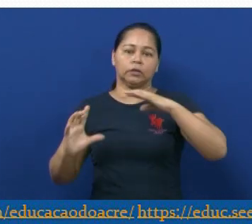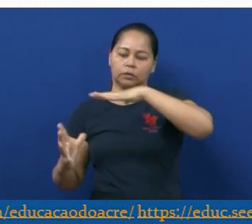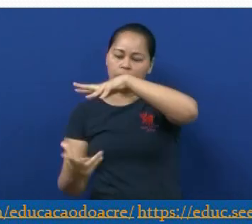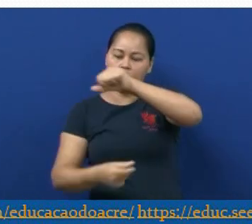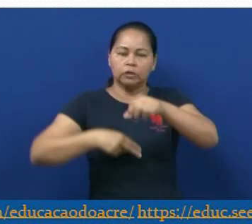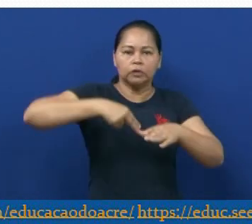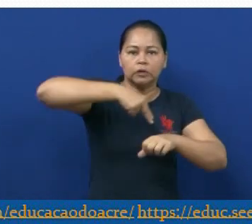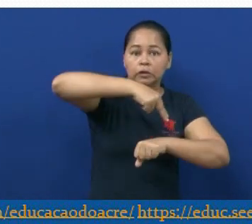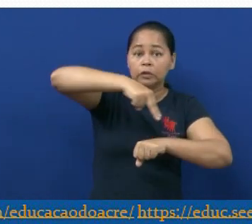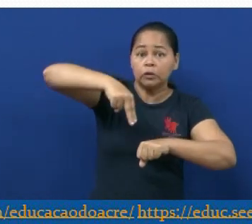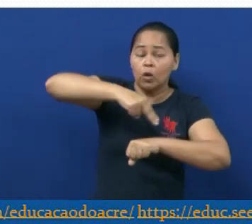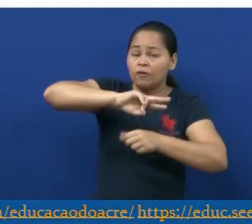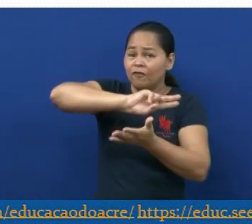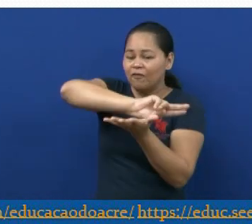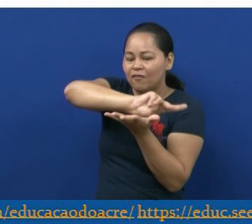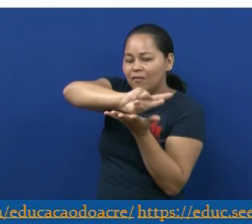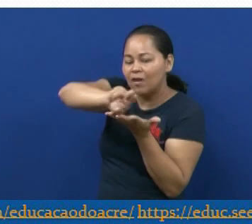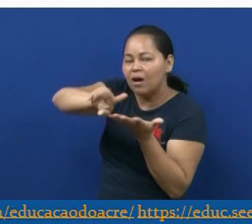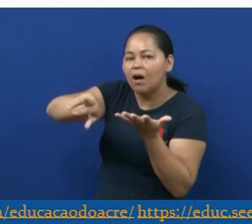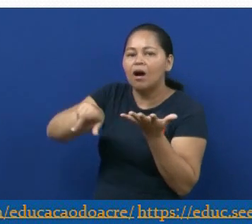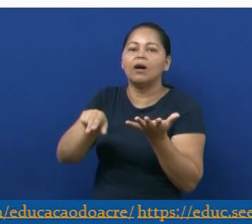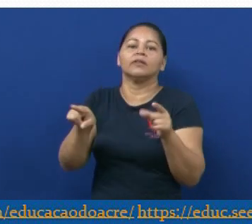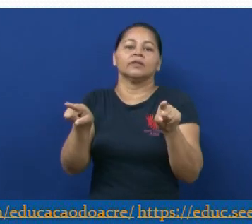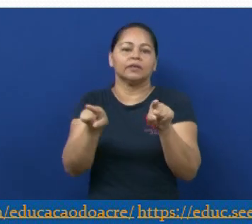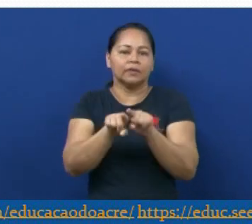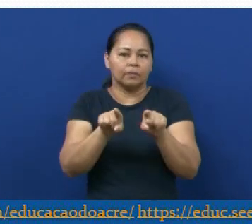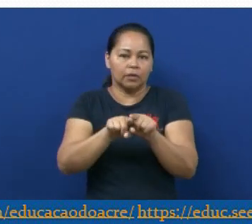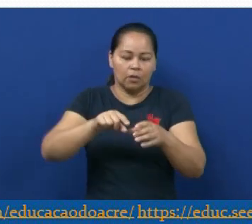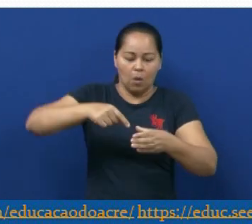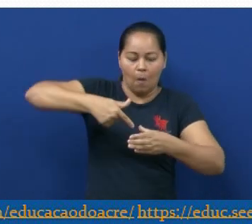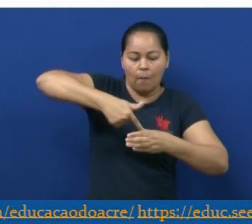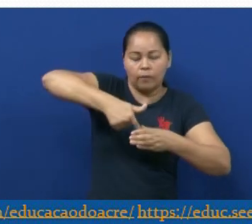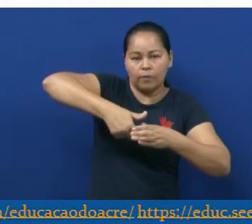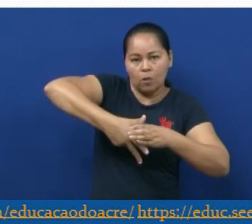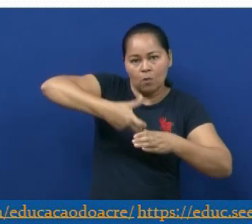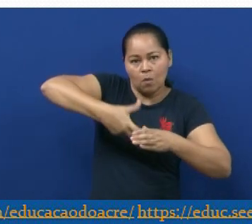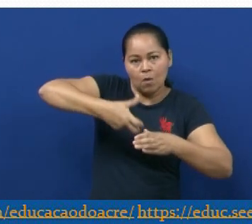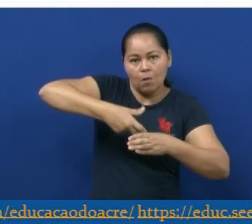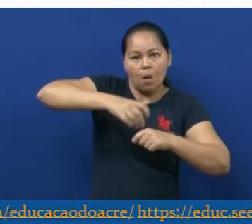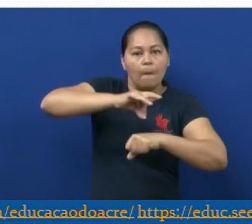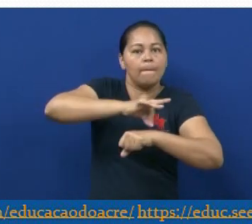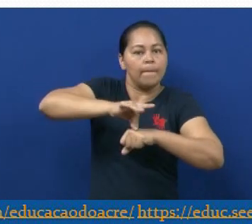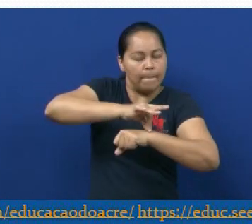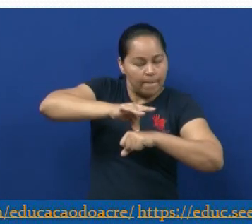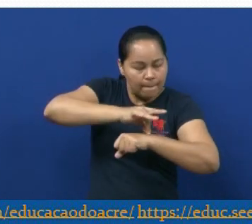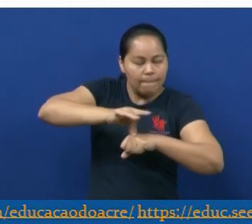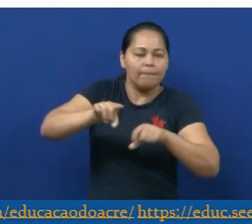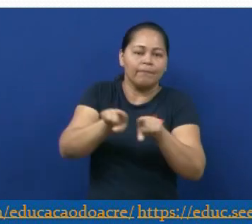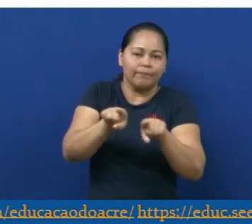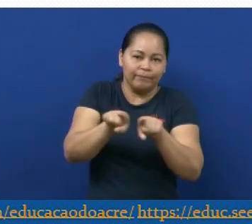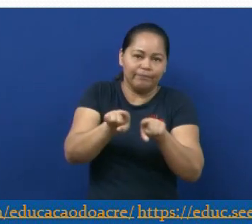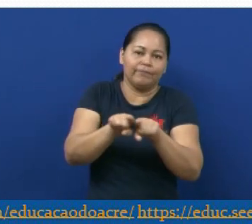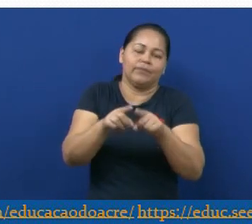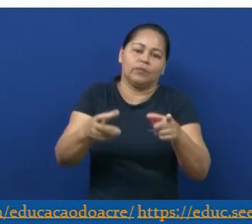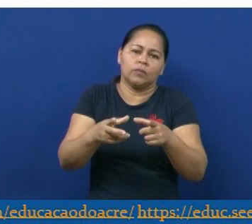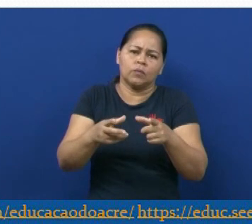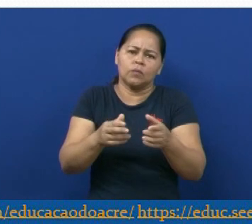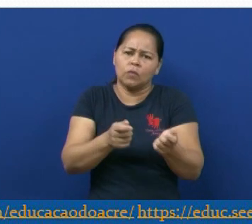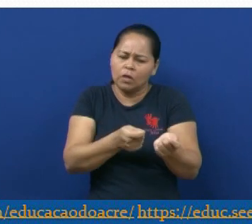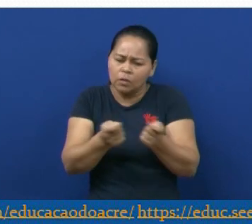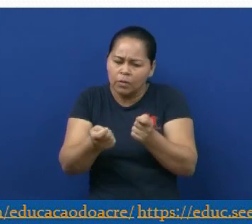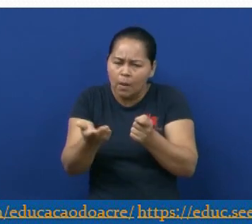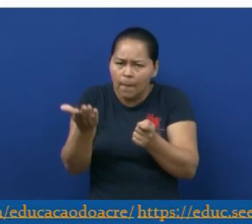nações, provocou a queda no preço do barril de petróleo. Há poucas semanas, estávamos